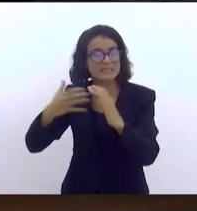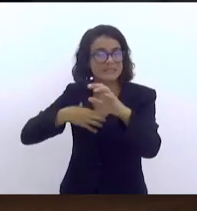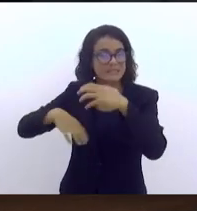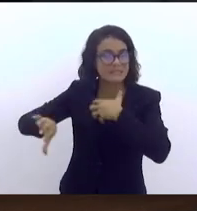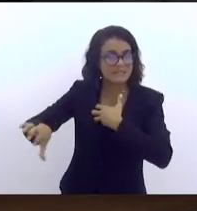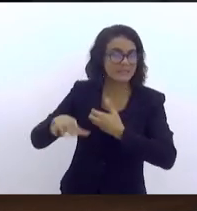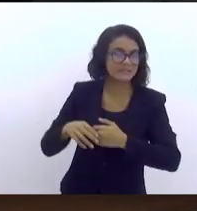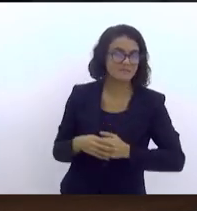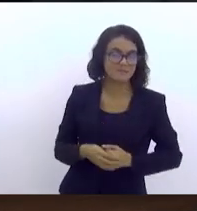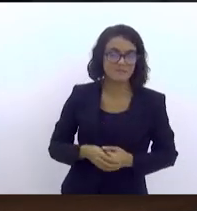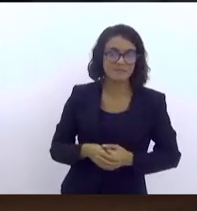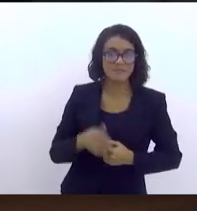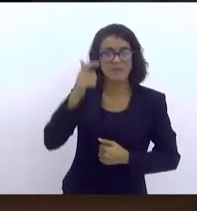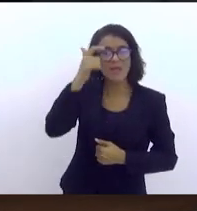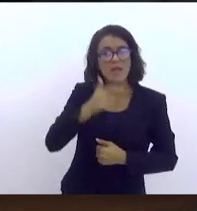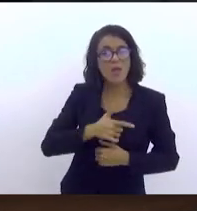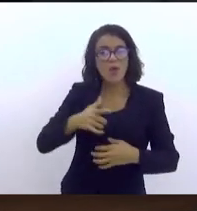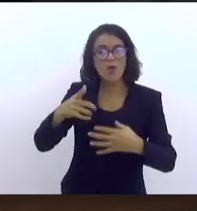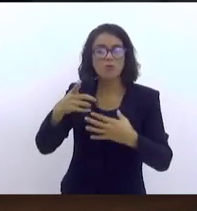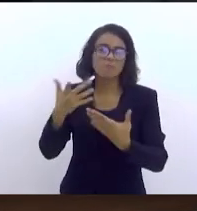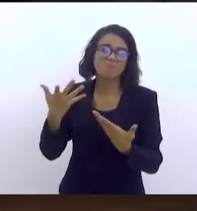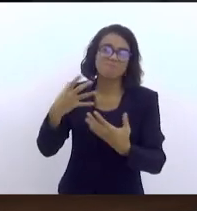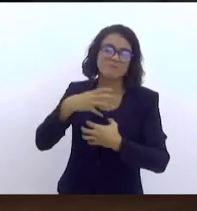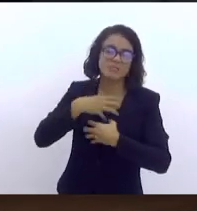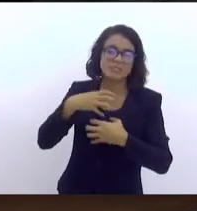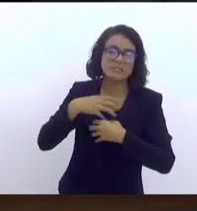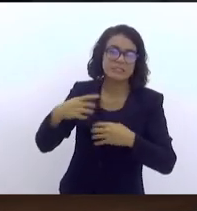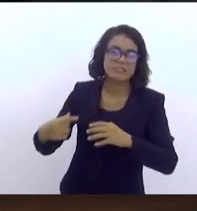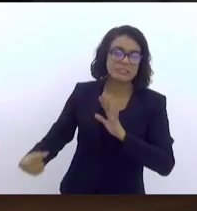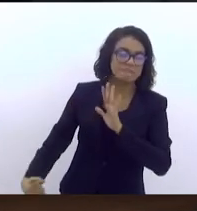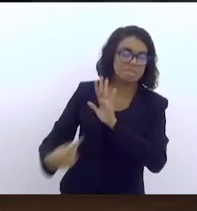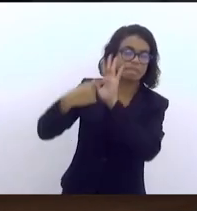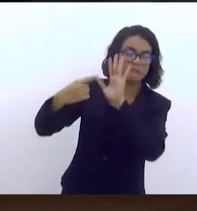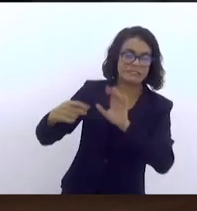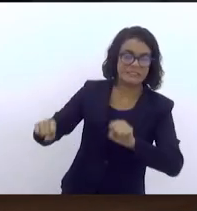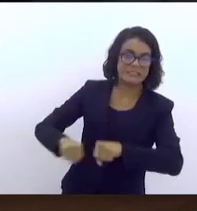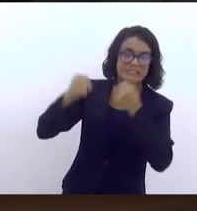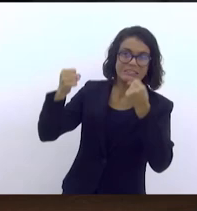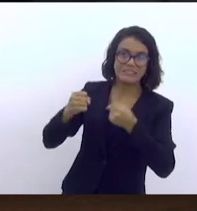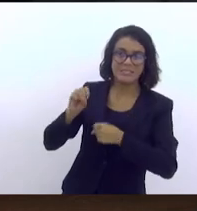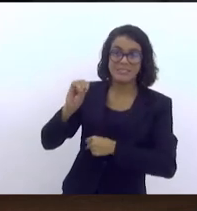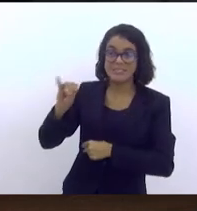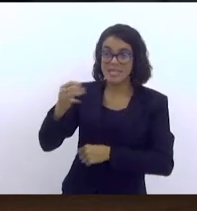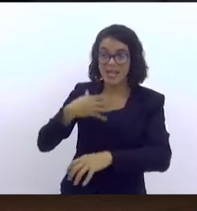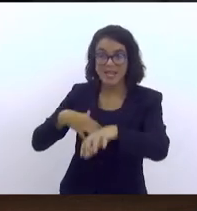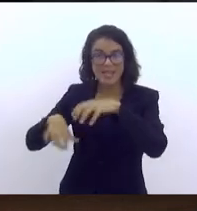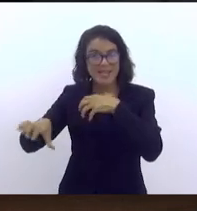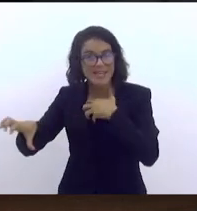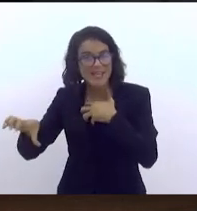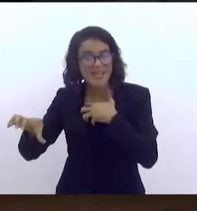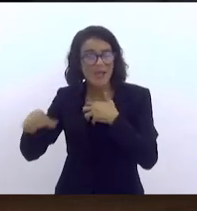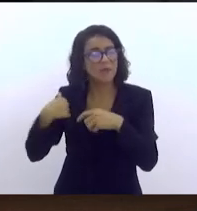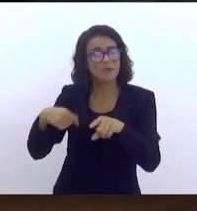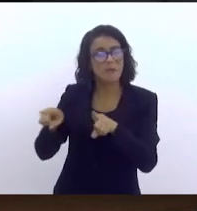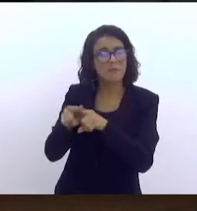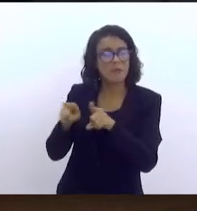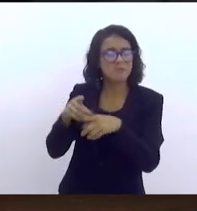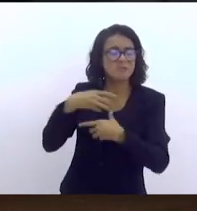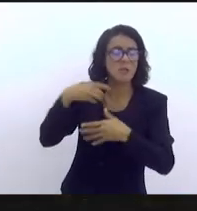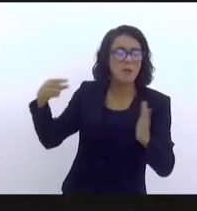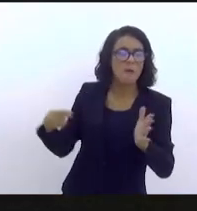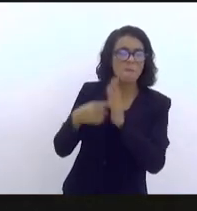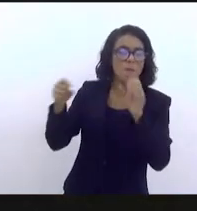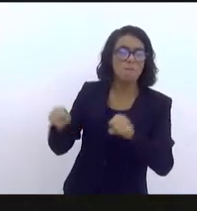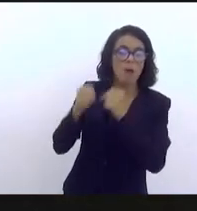assim como eu não me senti iria ofendida por um colega se ele tivesse um pouco de fé empatia Eu também não me sentiria ofendida por